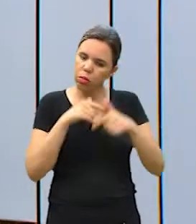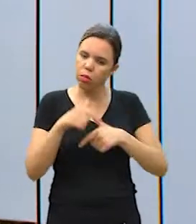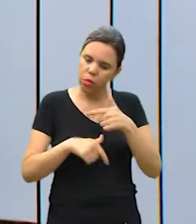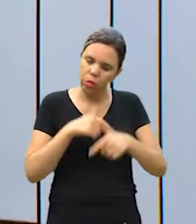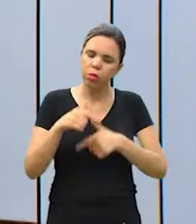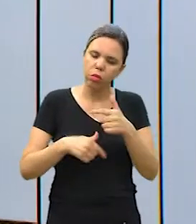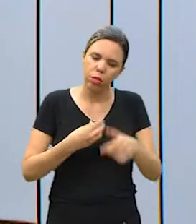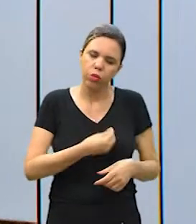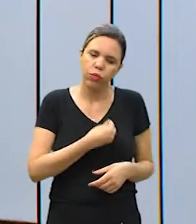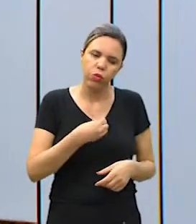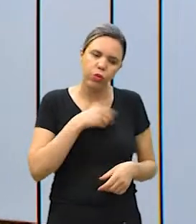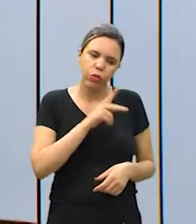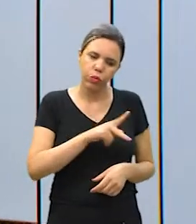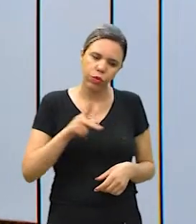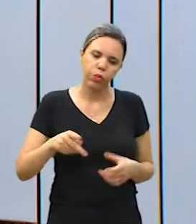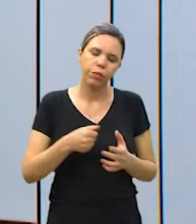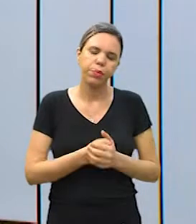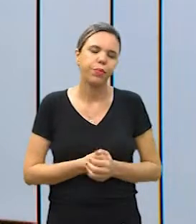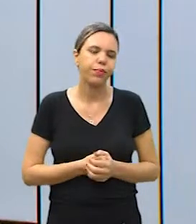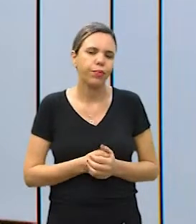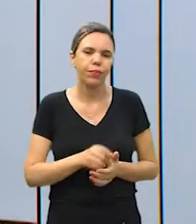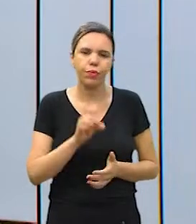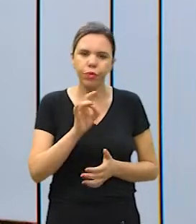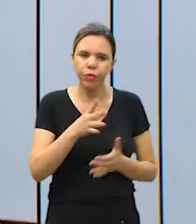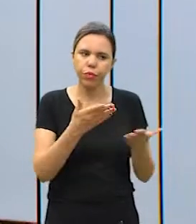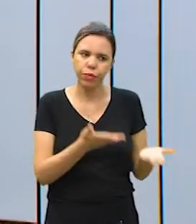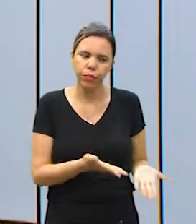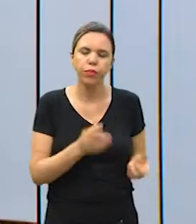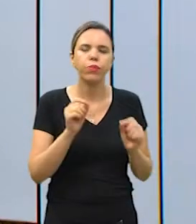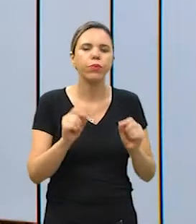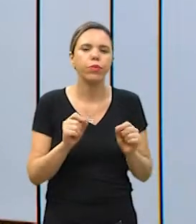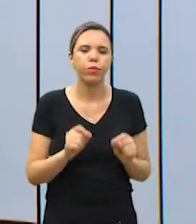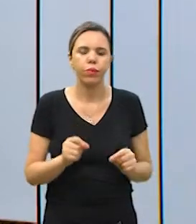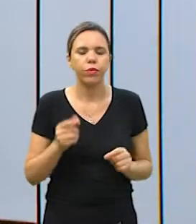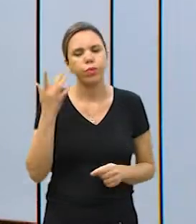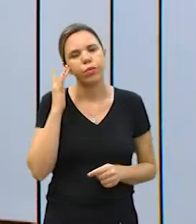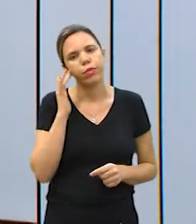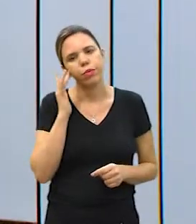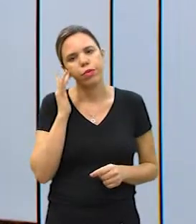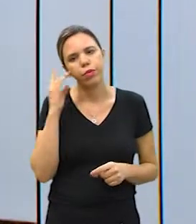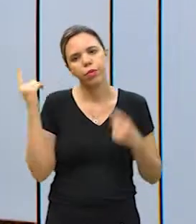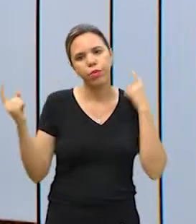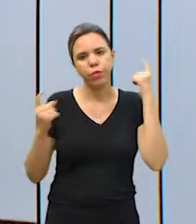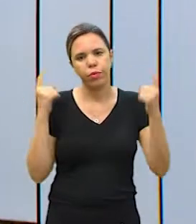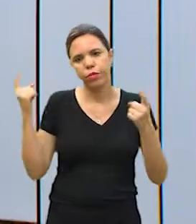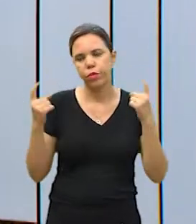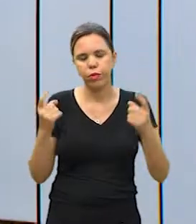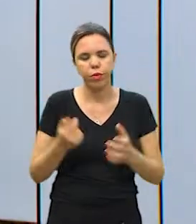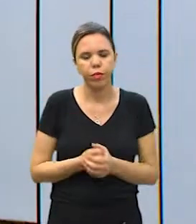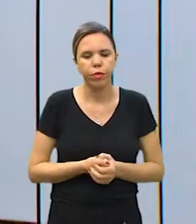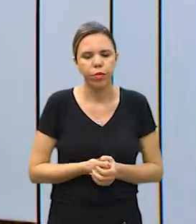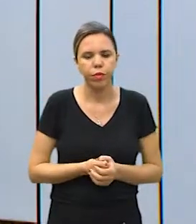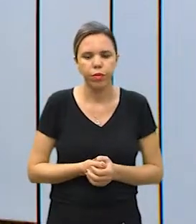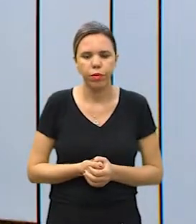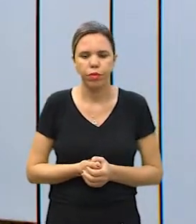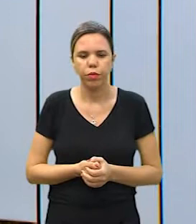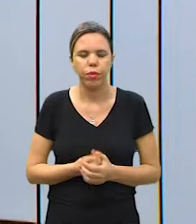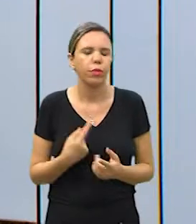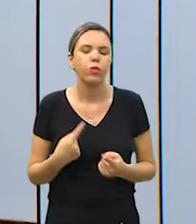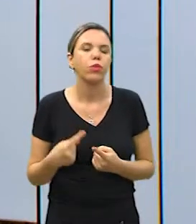Então, a vida do professor, ela fica só nisso daí. E o que eu acho, assim, que me preocupa também